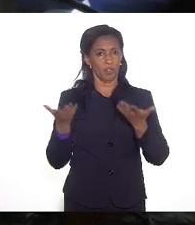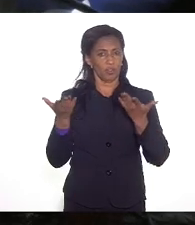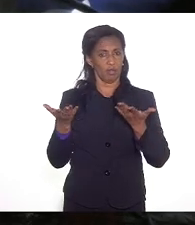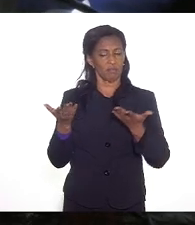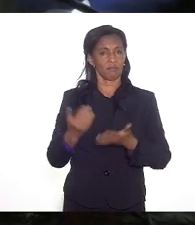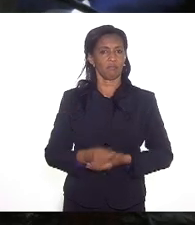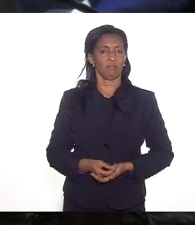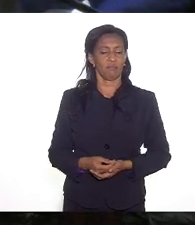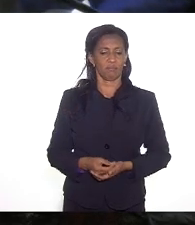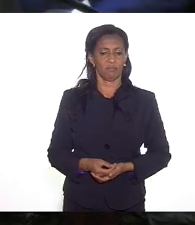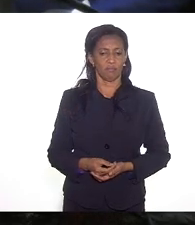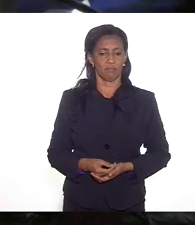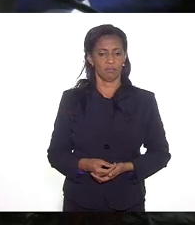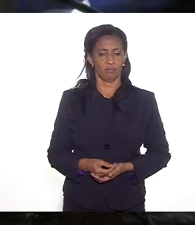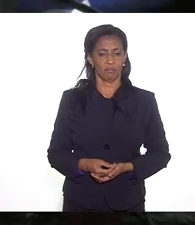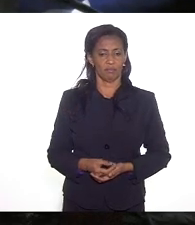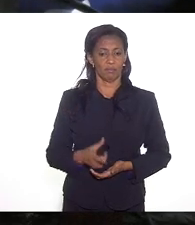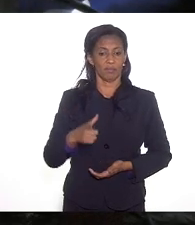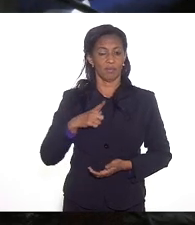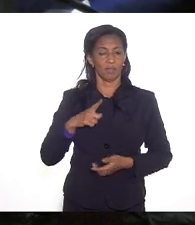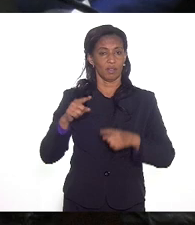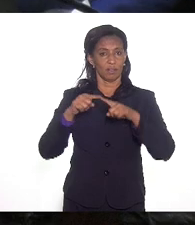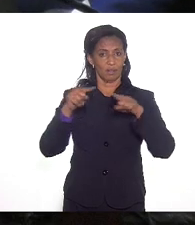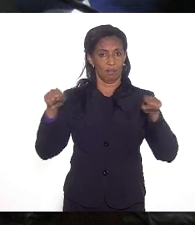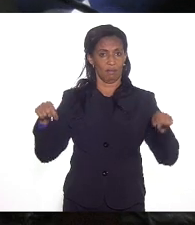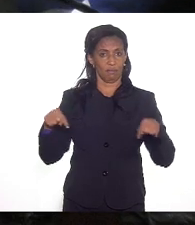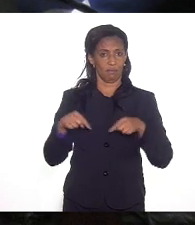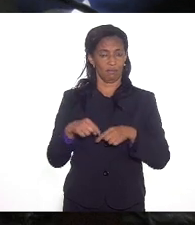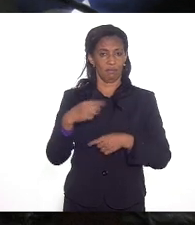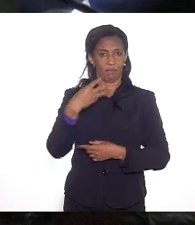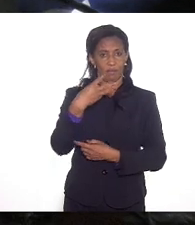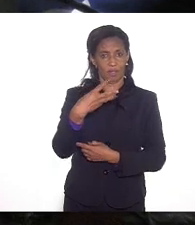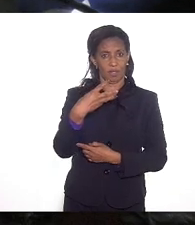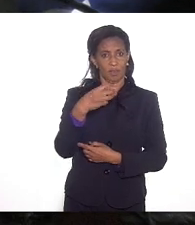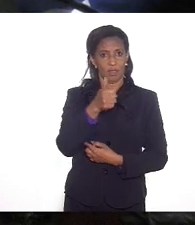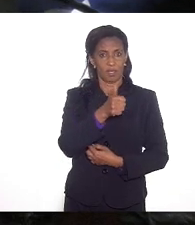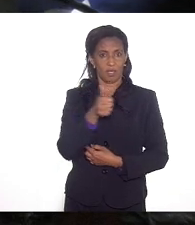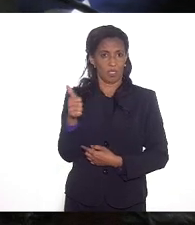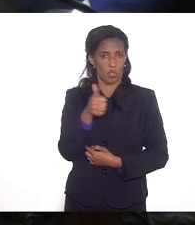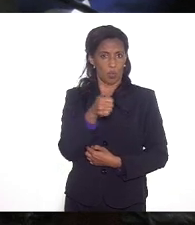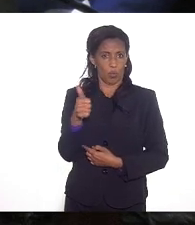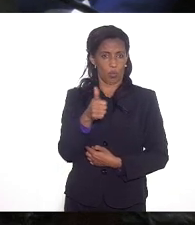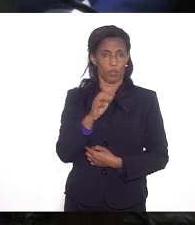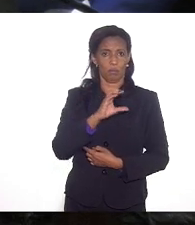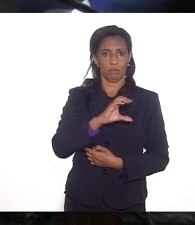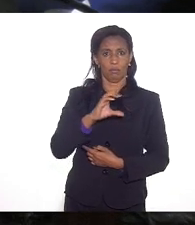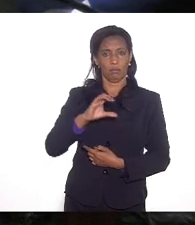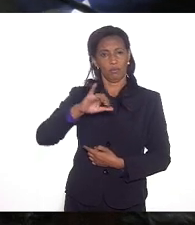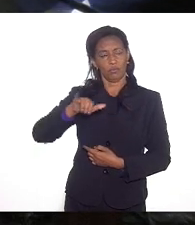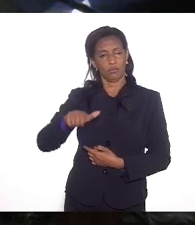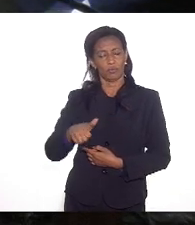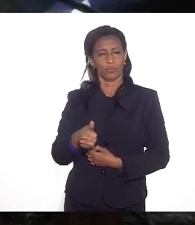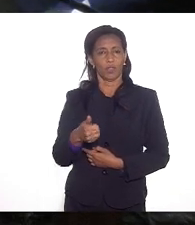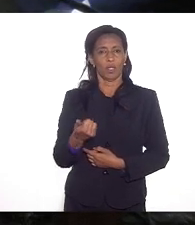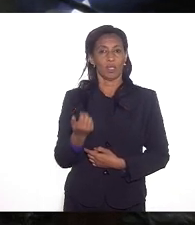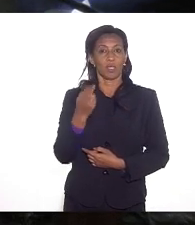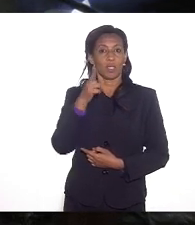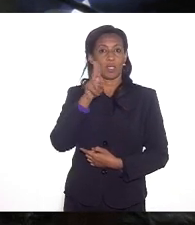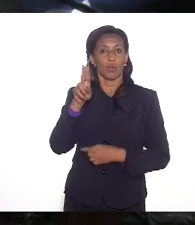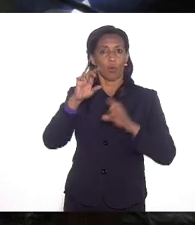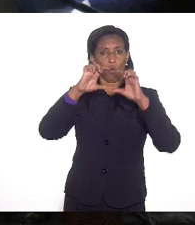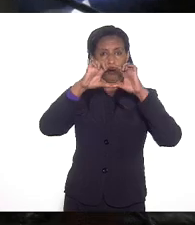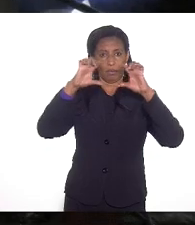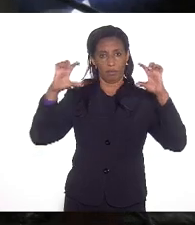aquele recebe tendo a sala 311 a sala da ccj é o seu